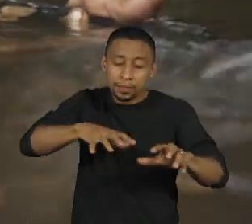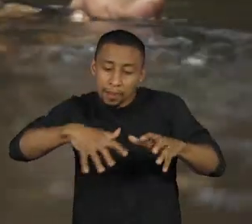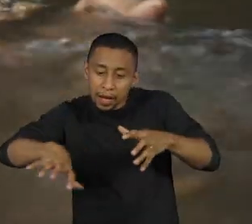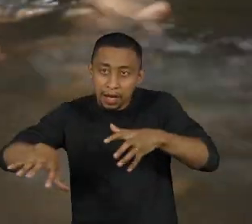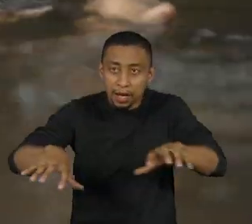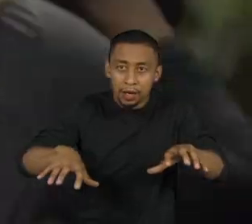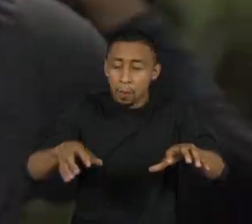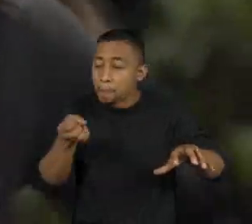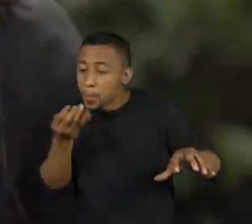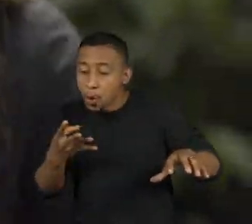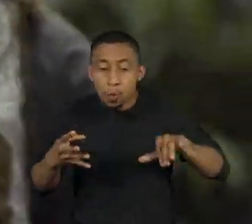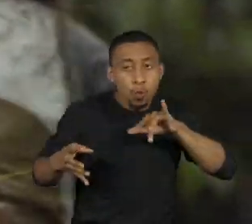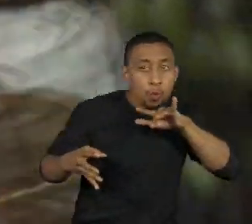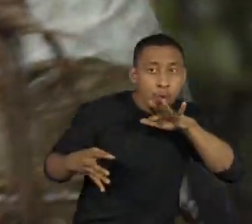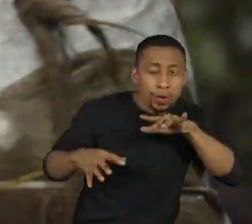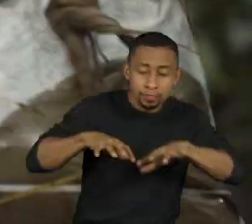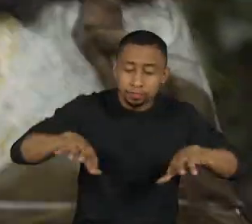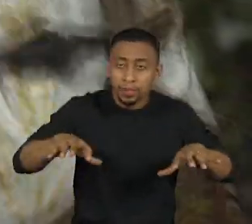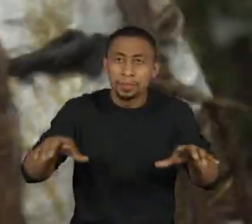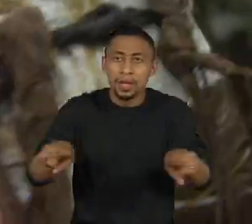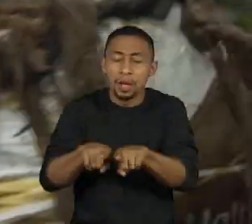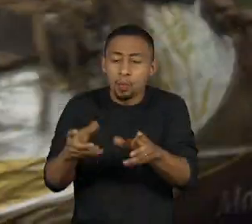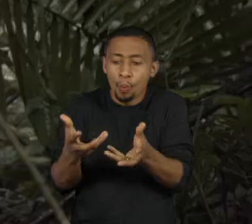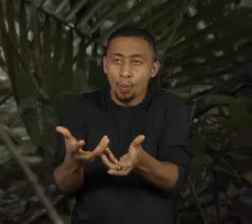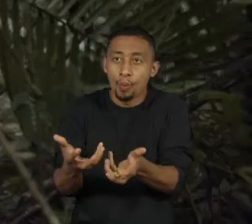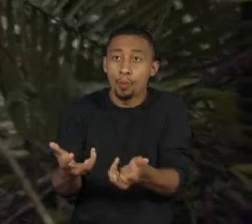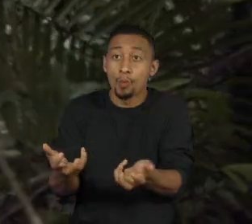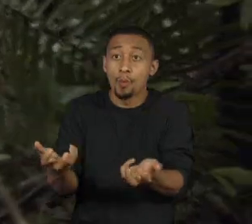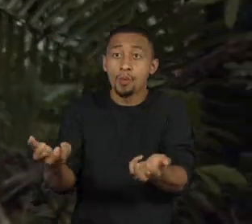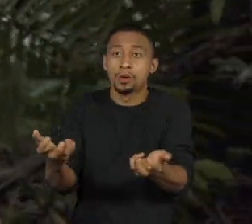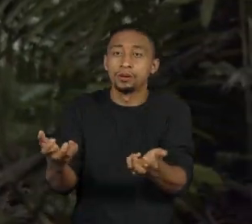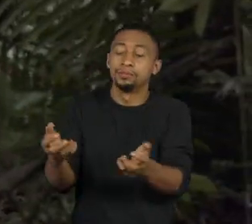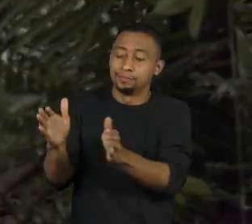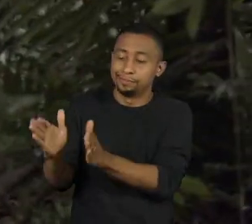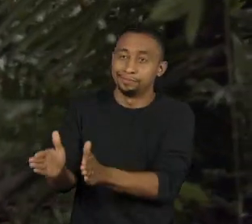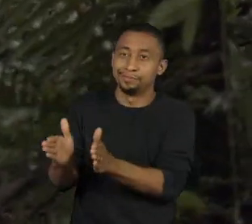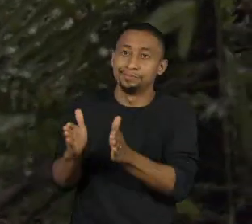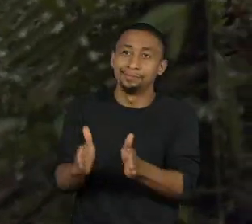das ruins, secar. É o passo a passo do trabalho.